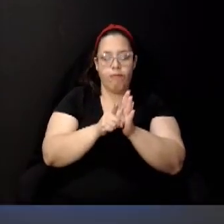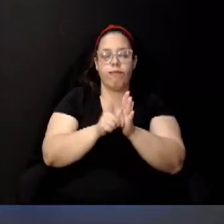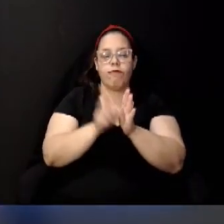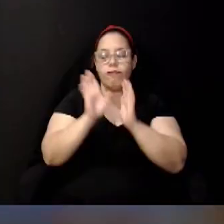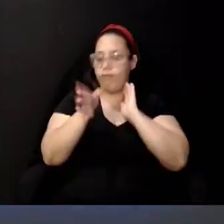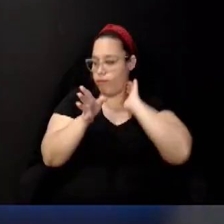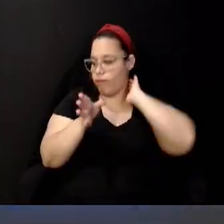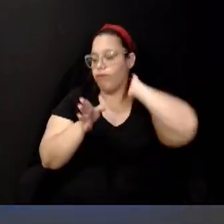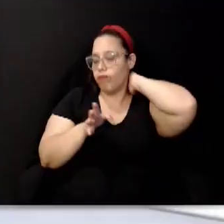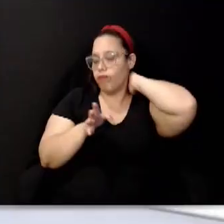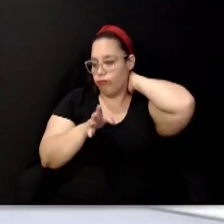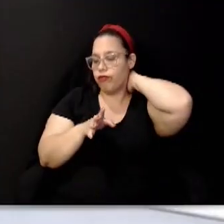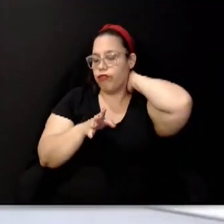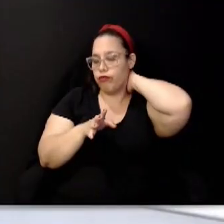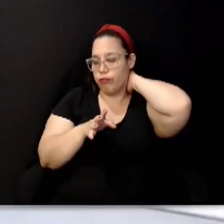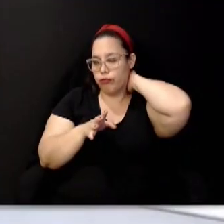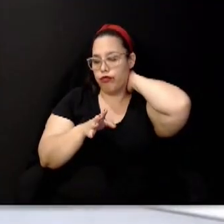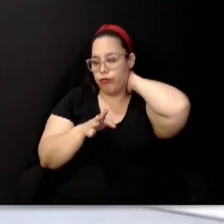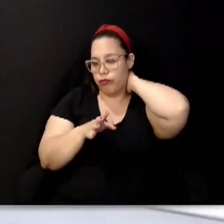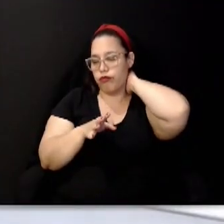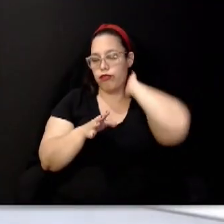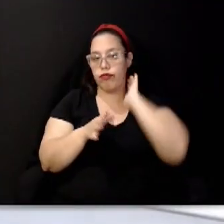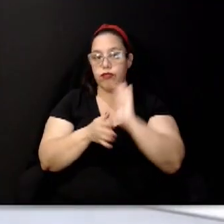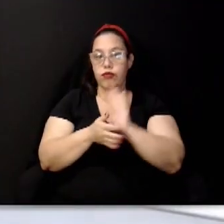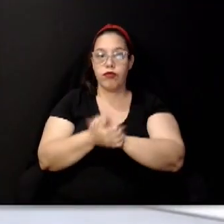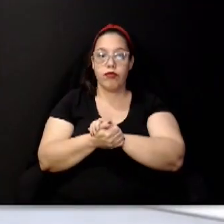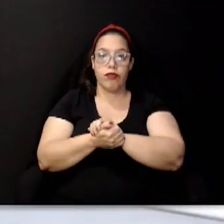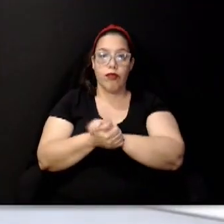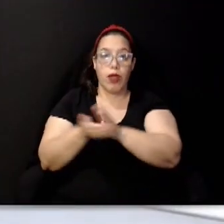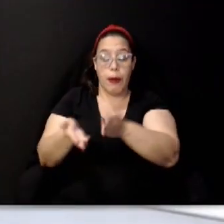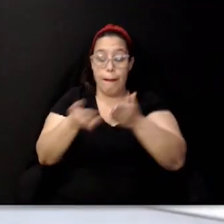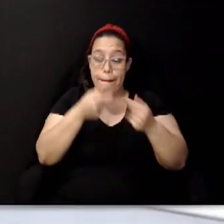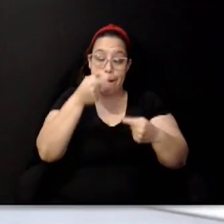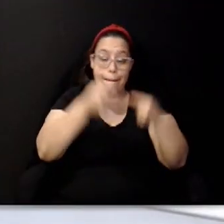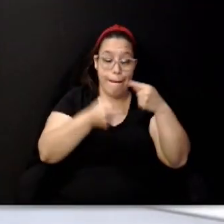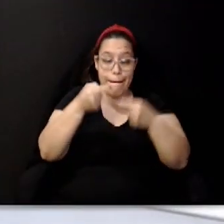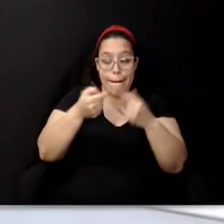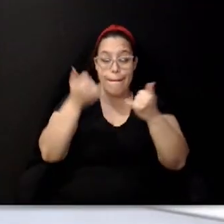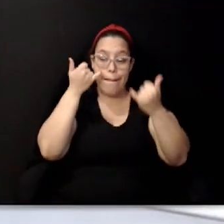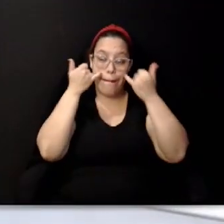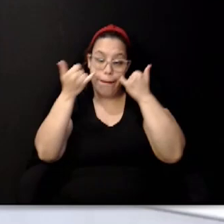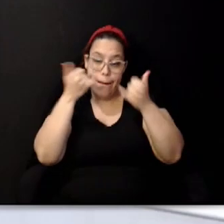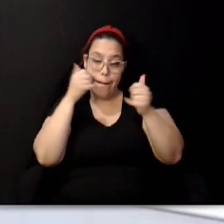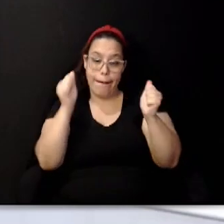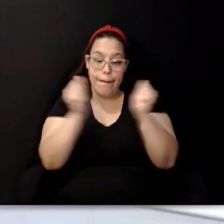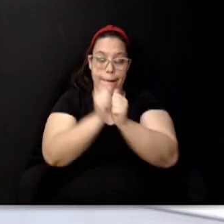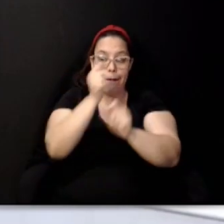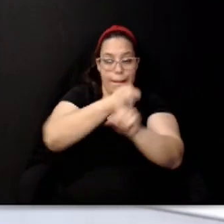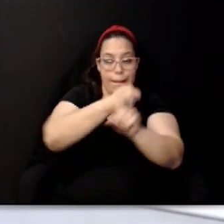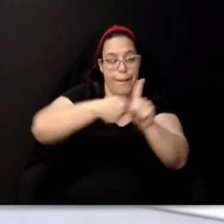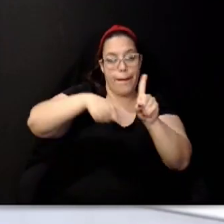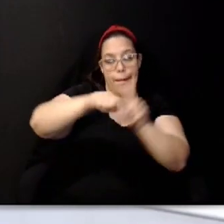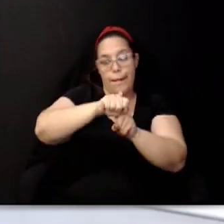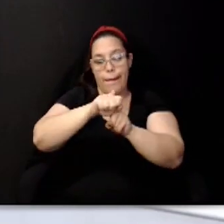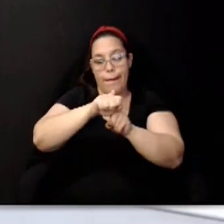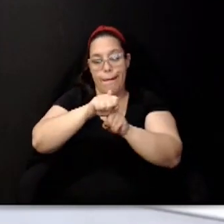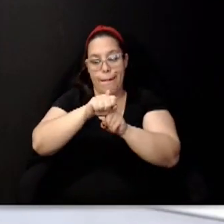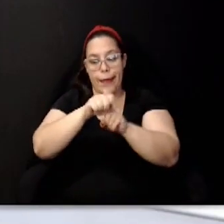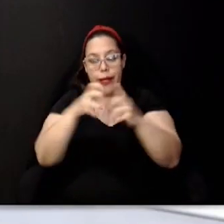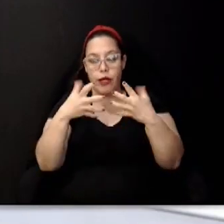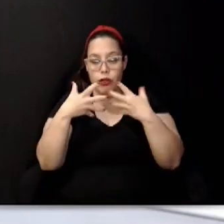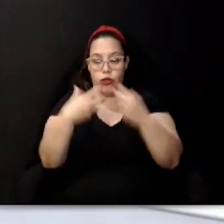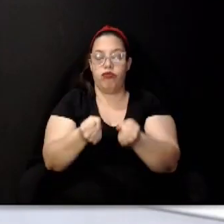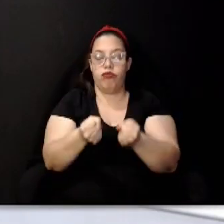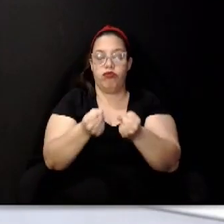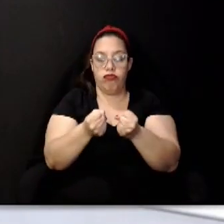receberam o diagnóstico. A gente precisa trazer o debate, a informação, junto com a sociedade, para que a sociedade acolha. Muitas pessoas dizem, tudo